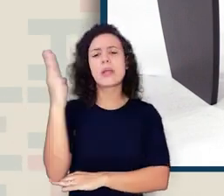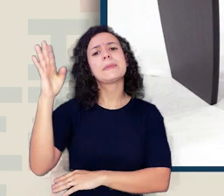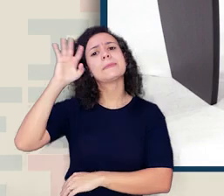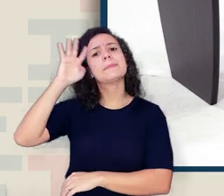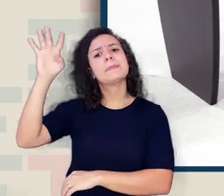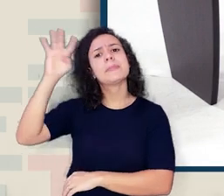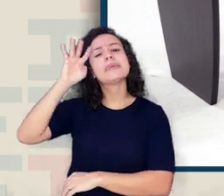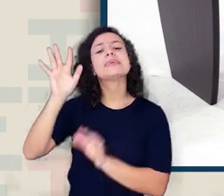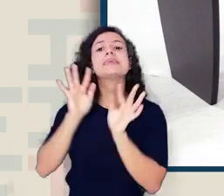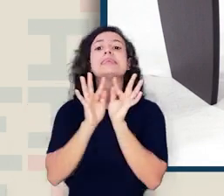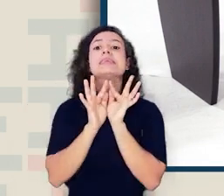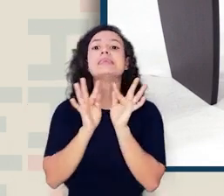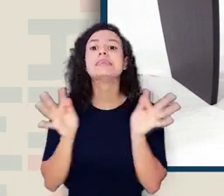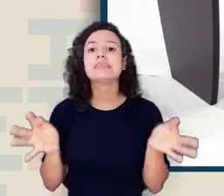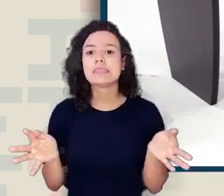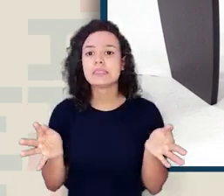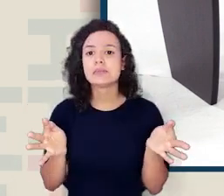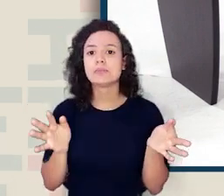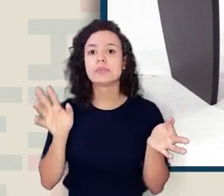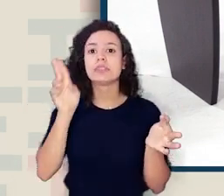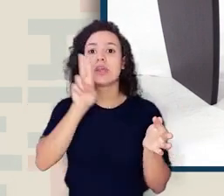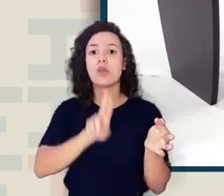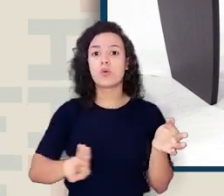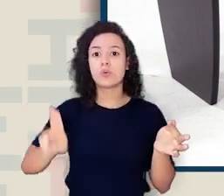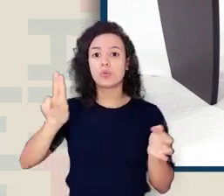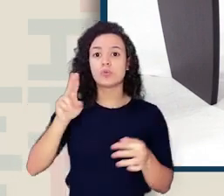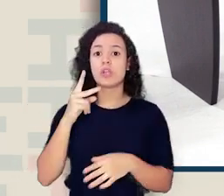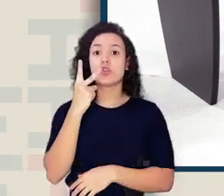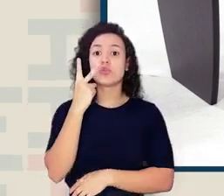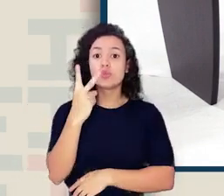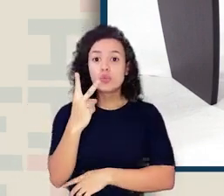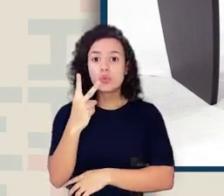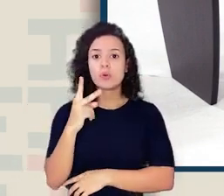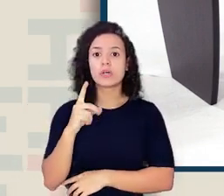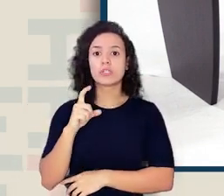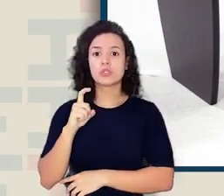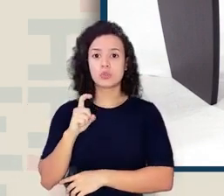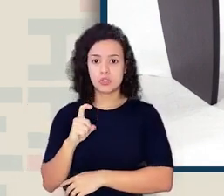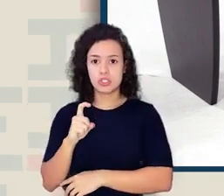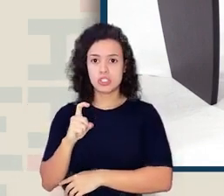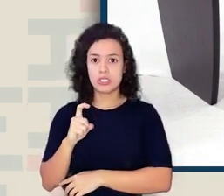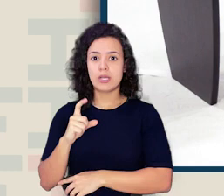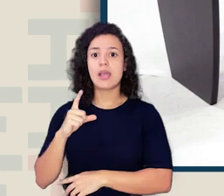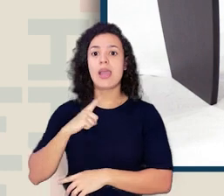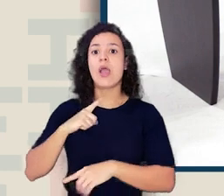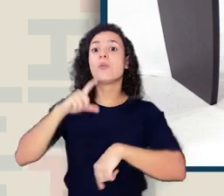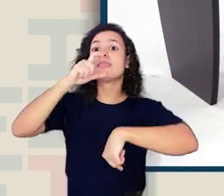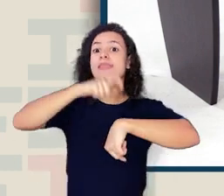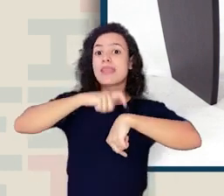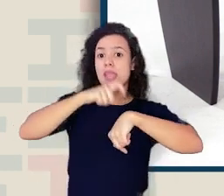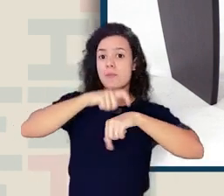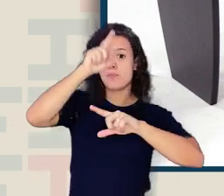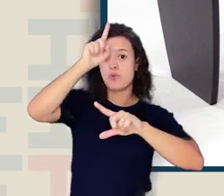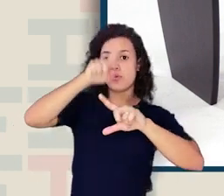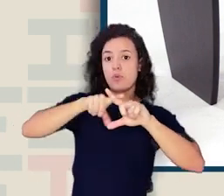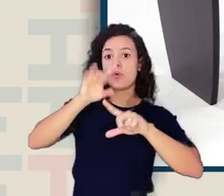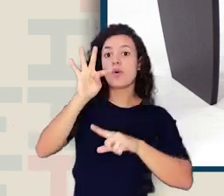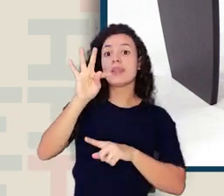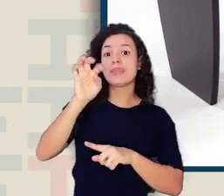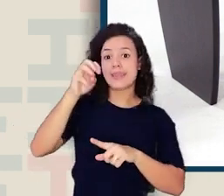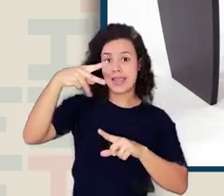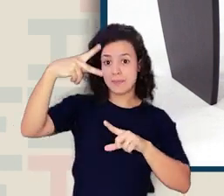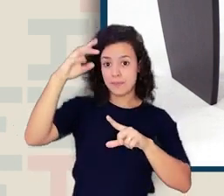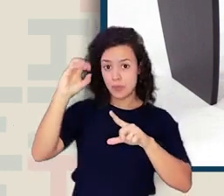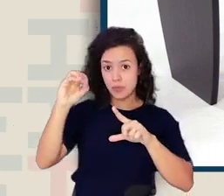vamos pensar em uma célula muito simples, que é a aplicação das duas colcheias, tá? Uma a tempo e